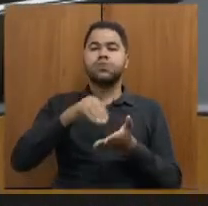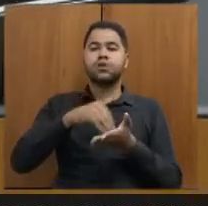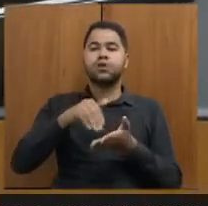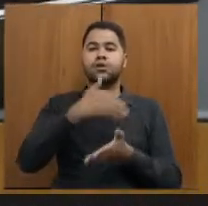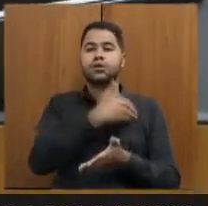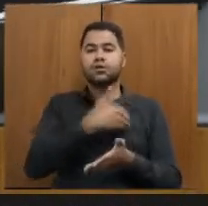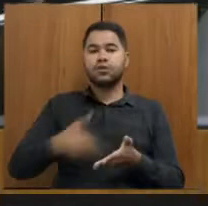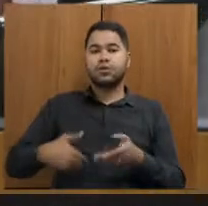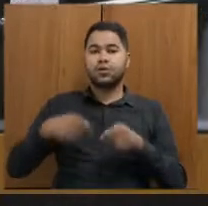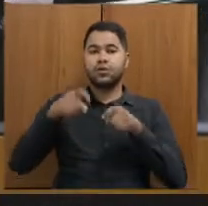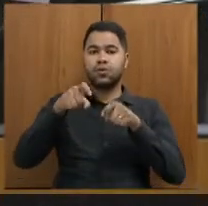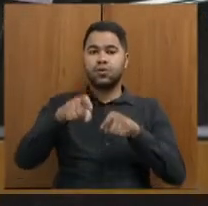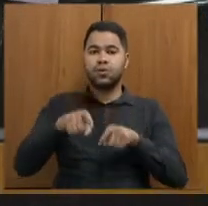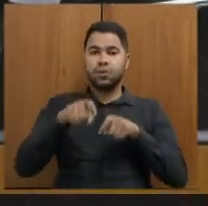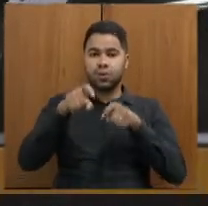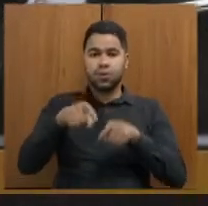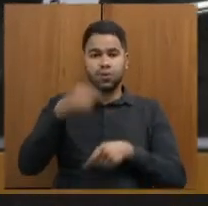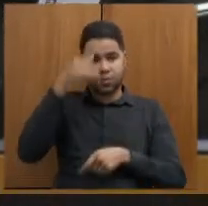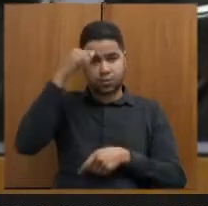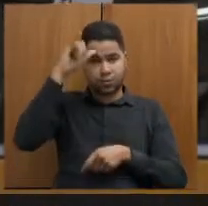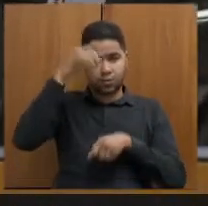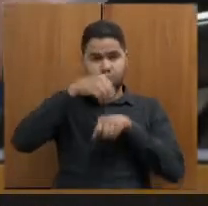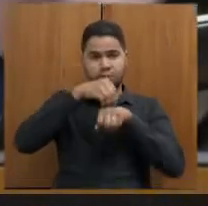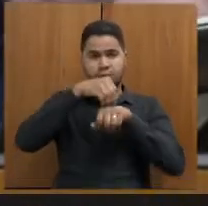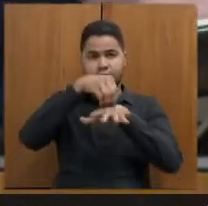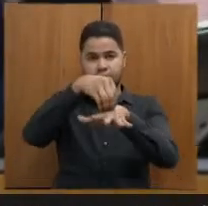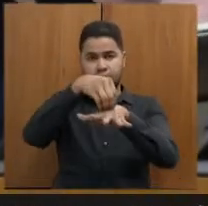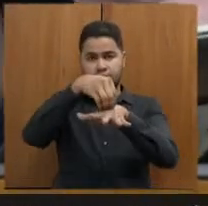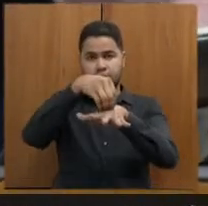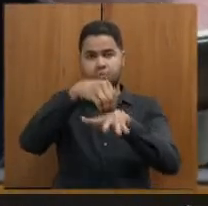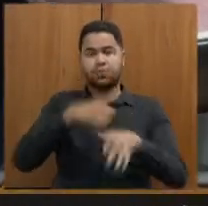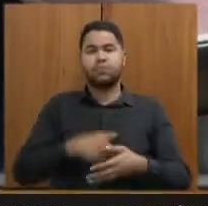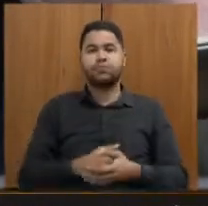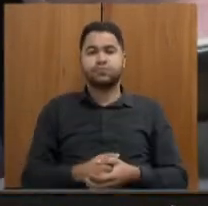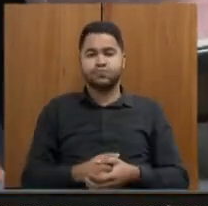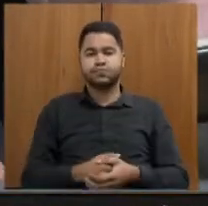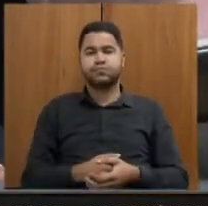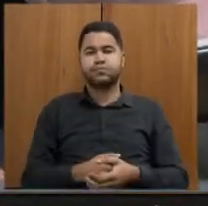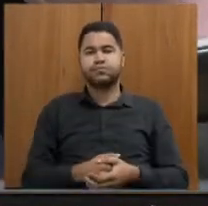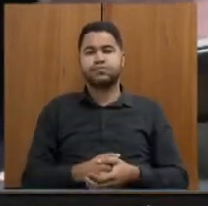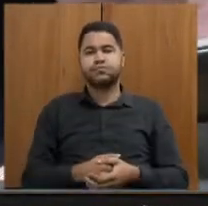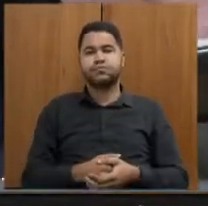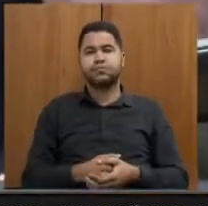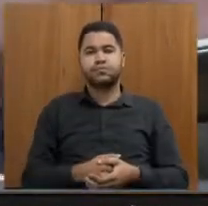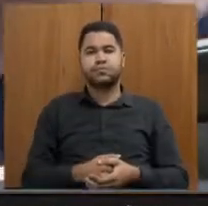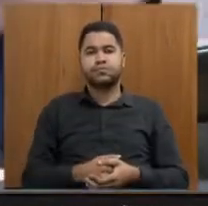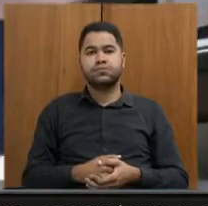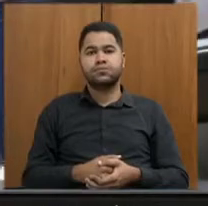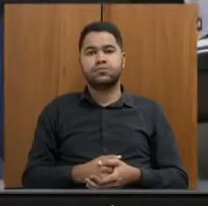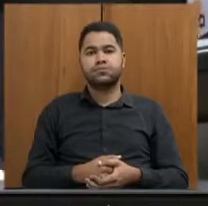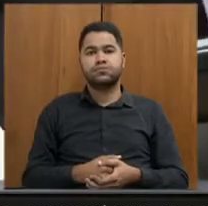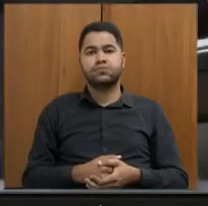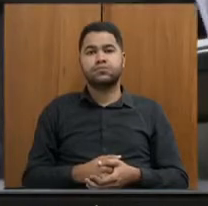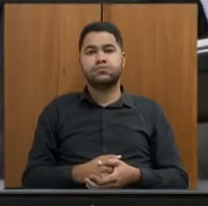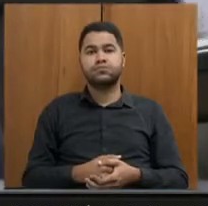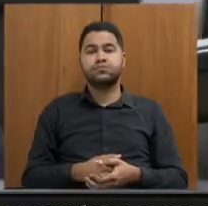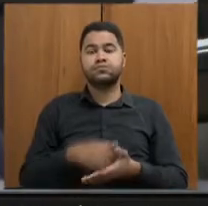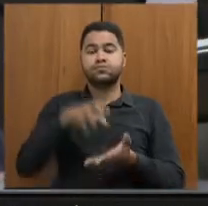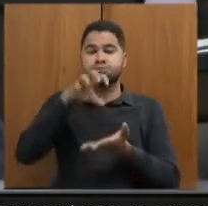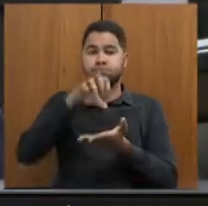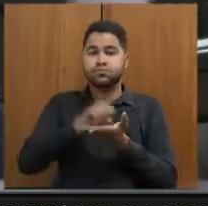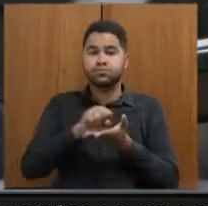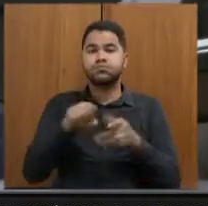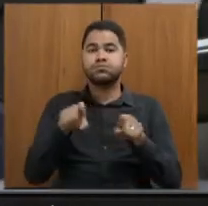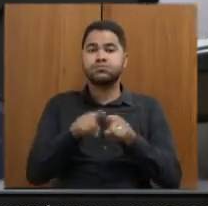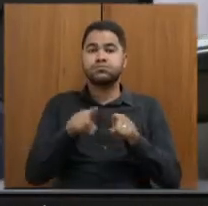estado da agricultura pecuária e Abastecimento G1 e registra-se também